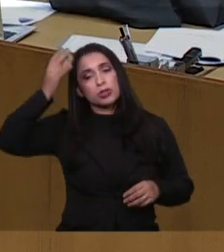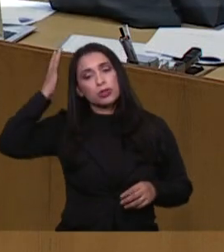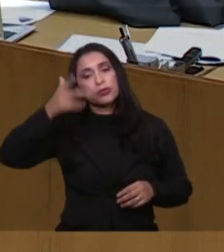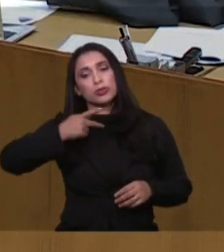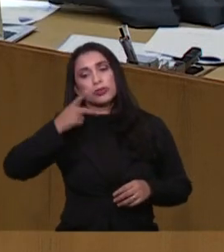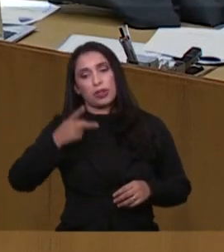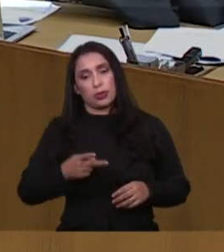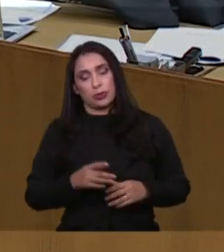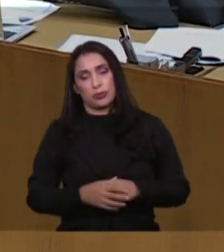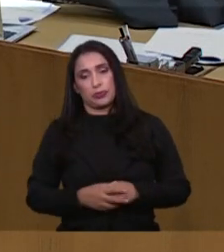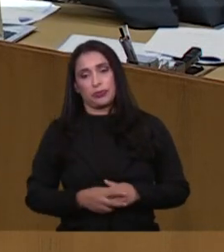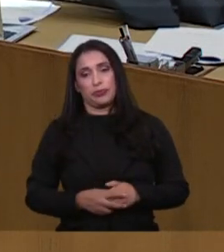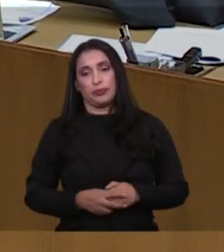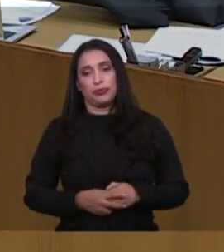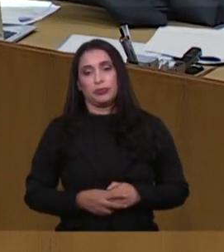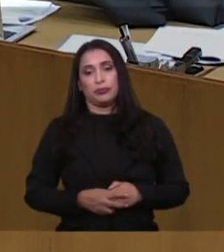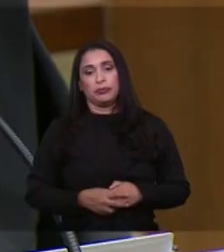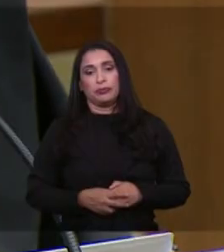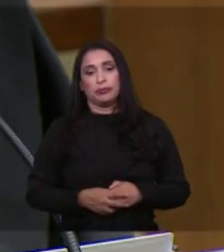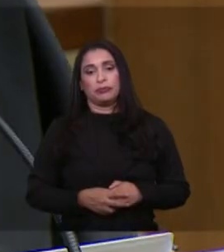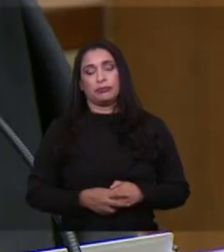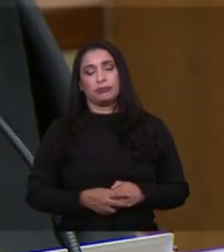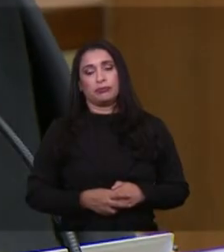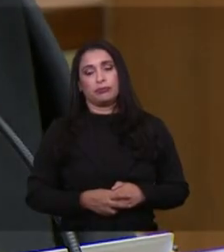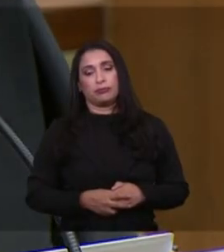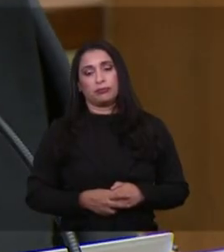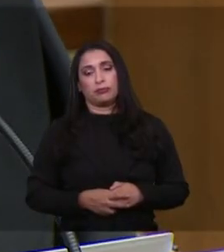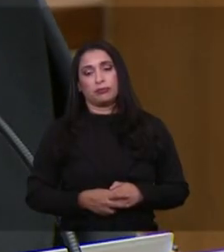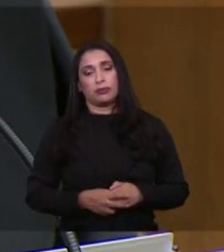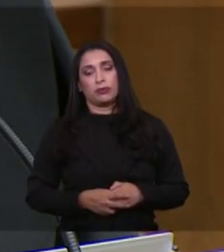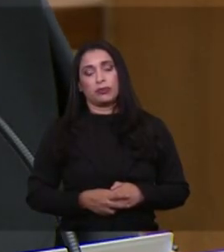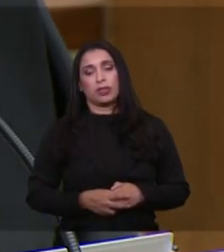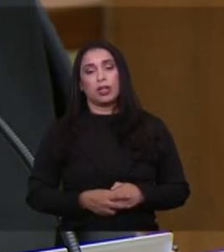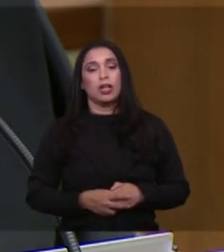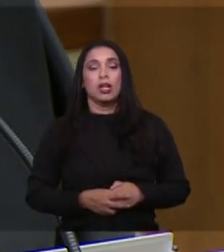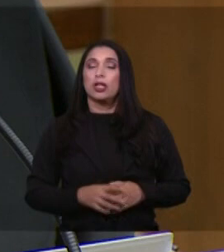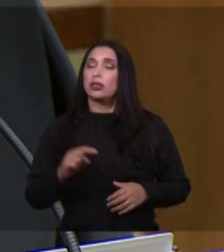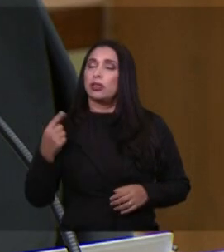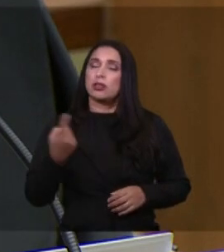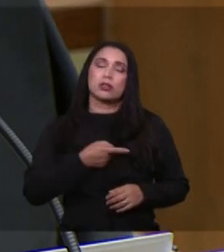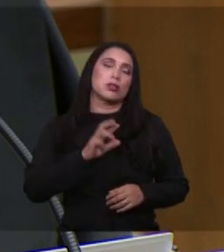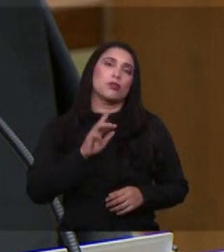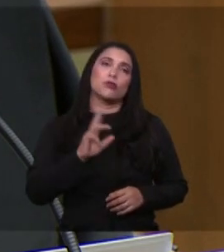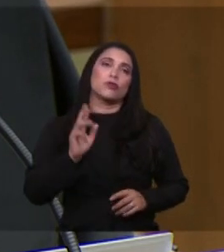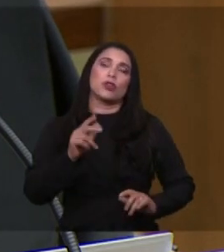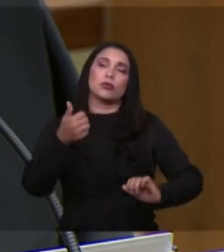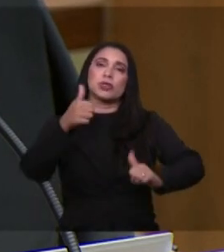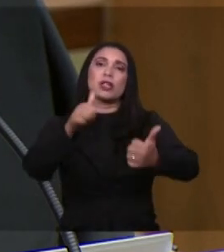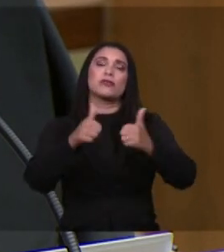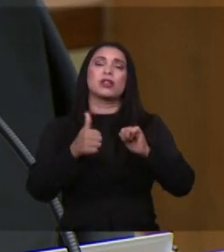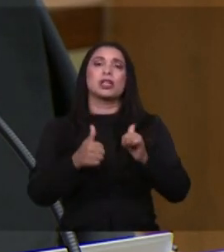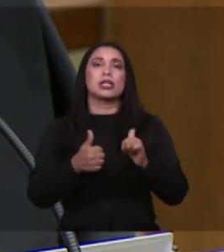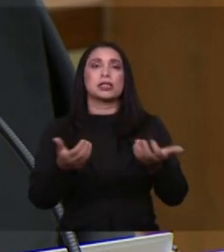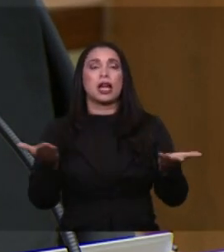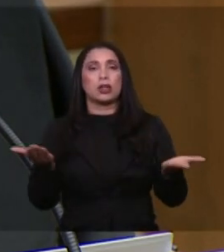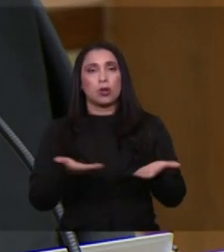ele considera que não será objeto de avaliação nossa nesses embargos.